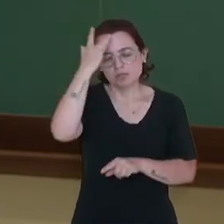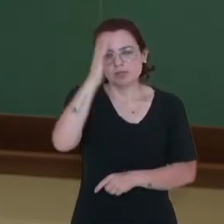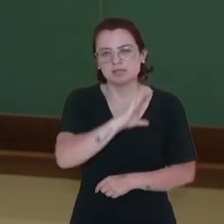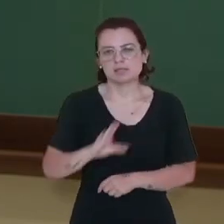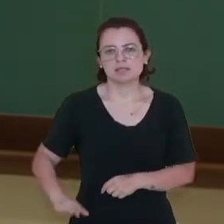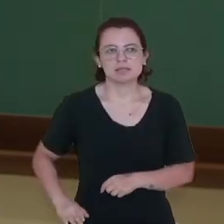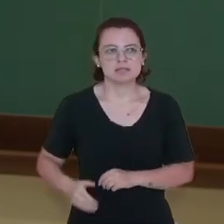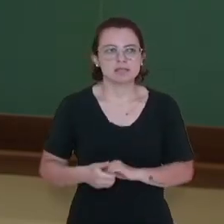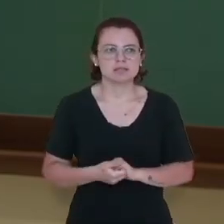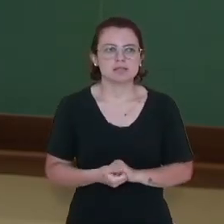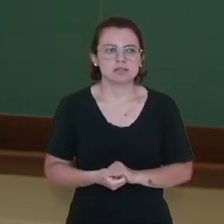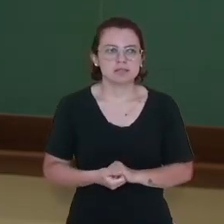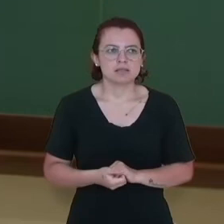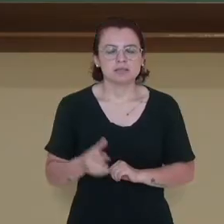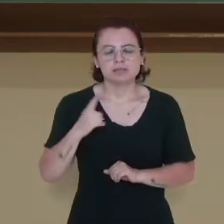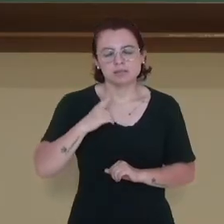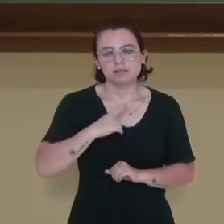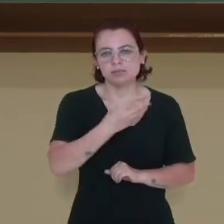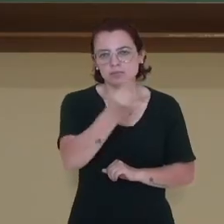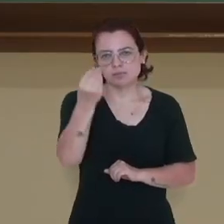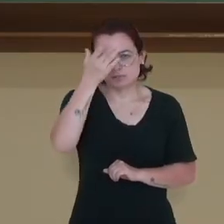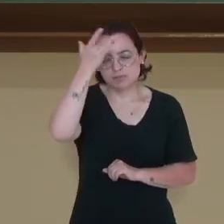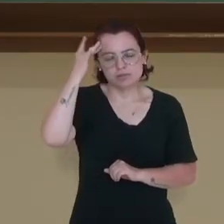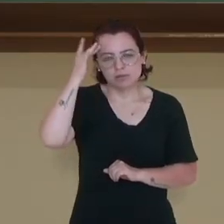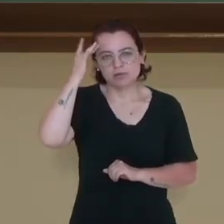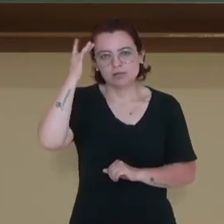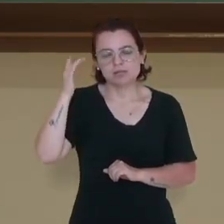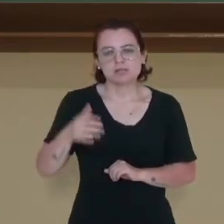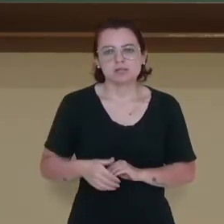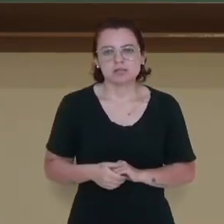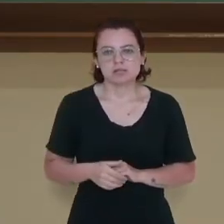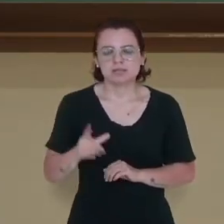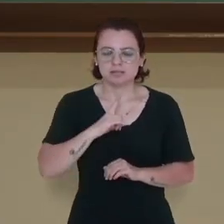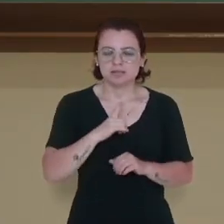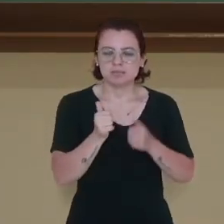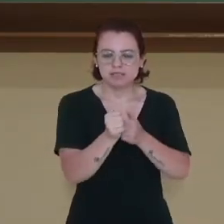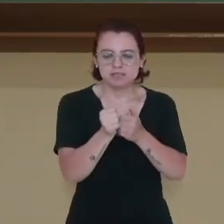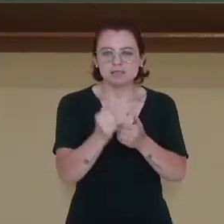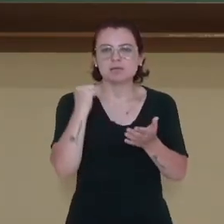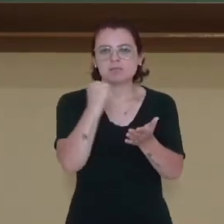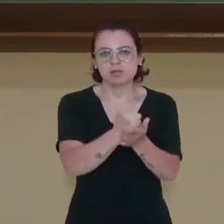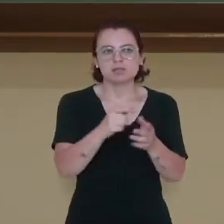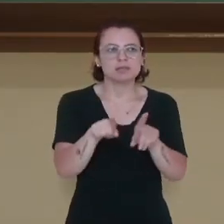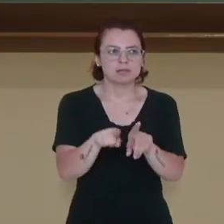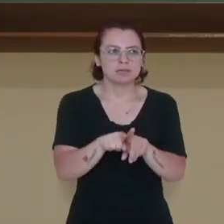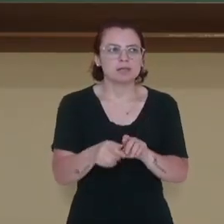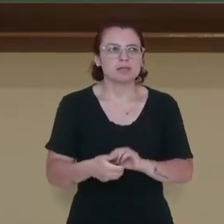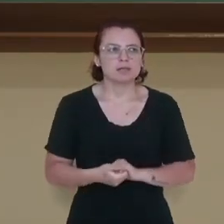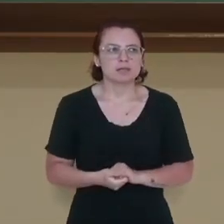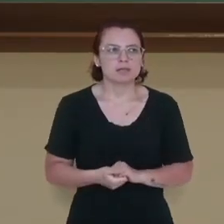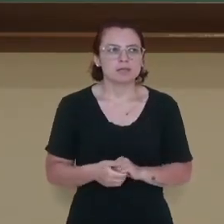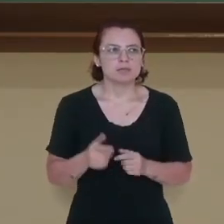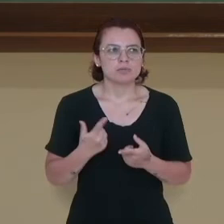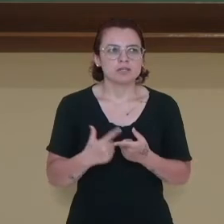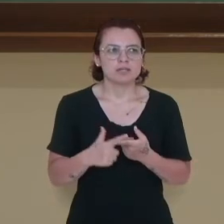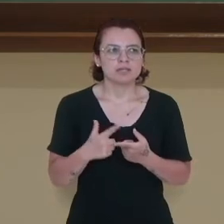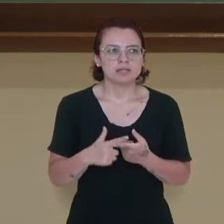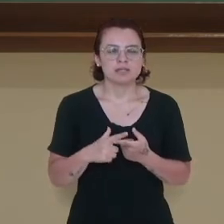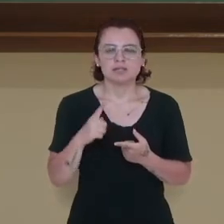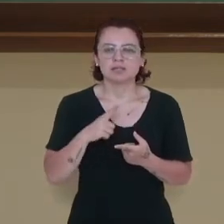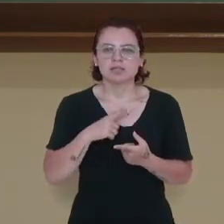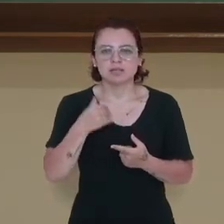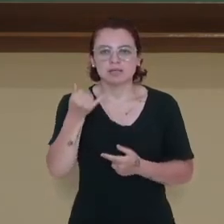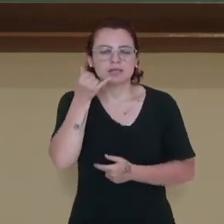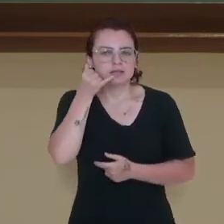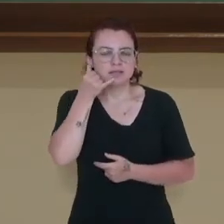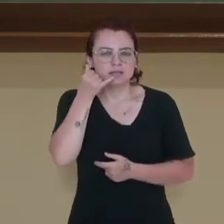Inclusive, há vídeos de pessoas que foram perseguidas ou mortas porque tinha a Bíblia no celular,